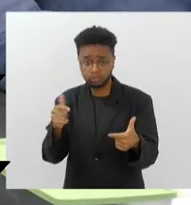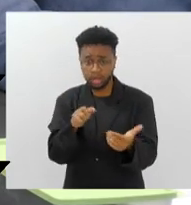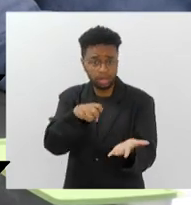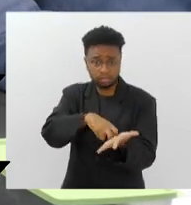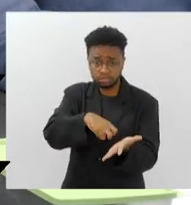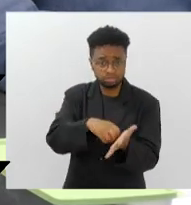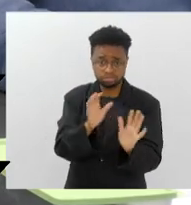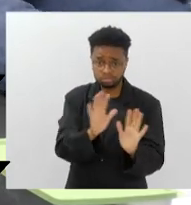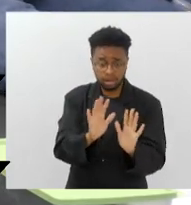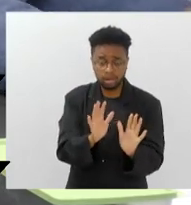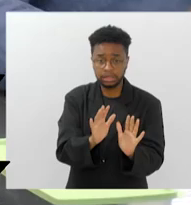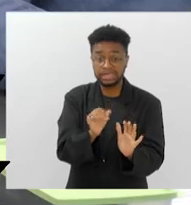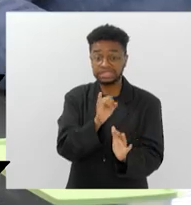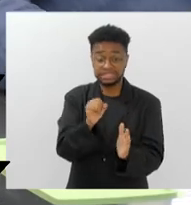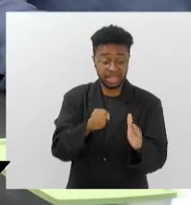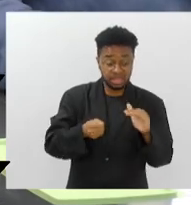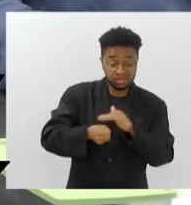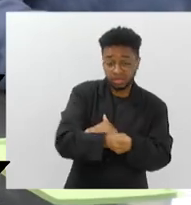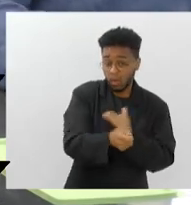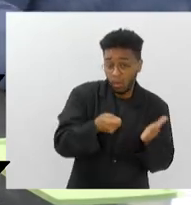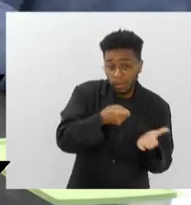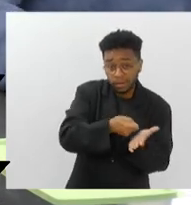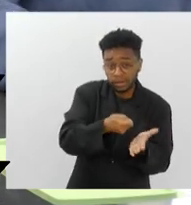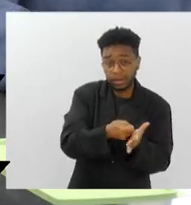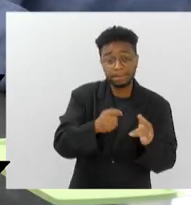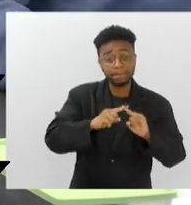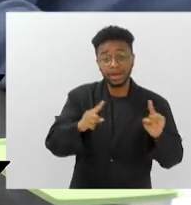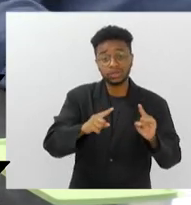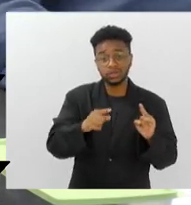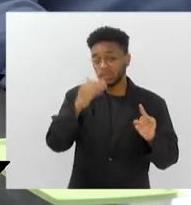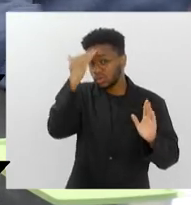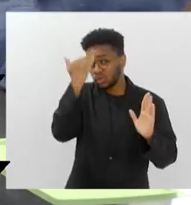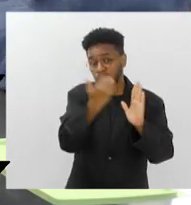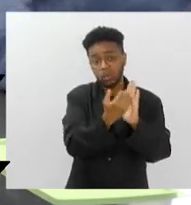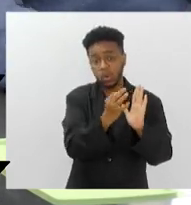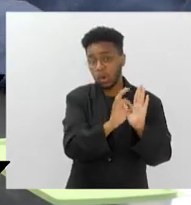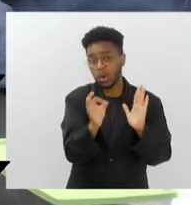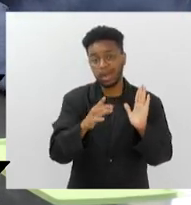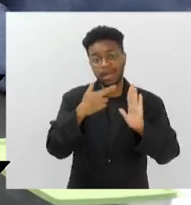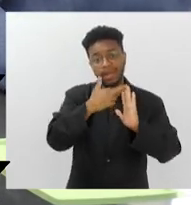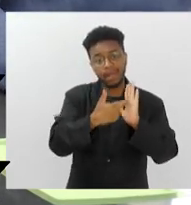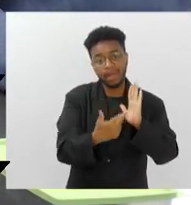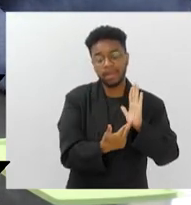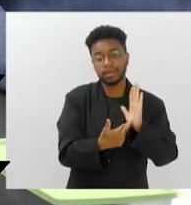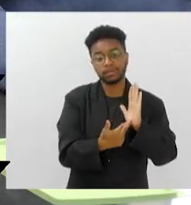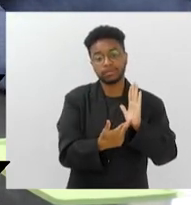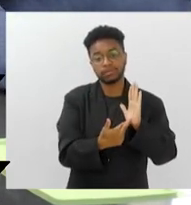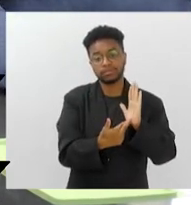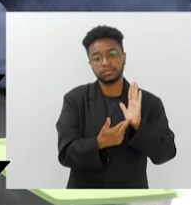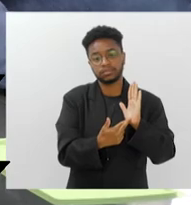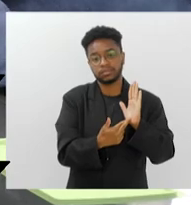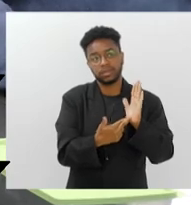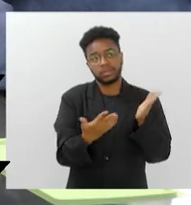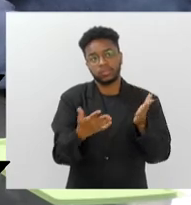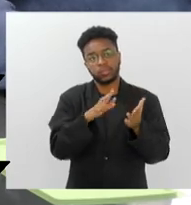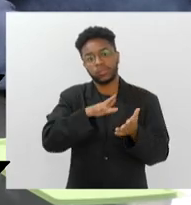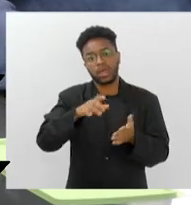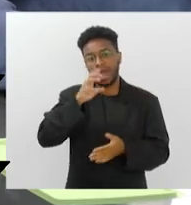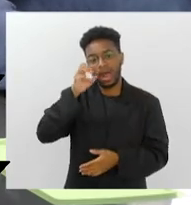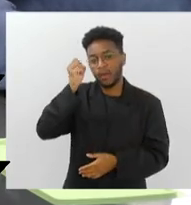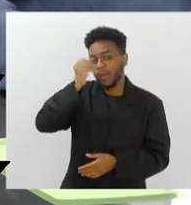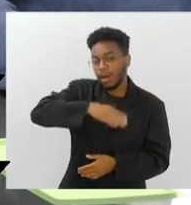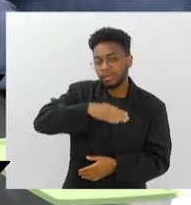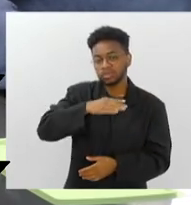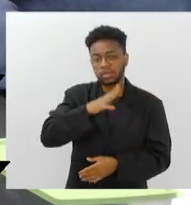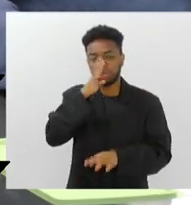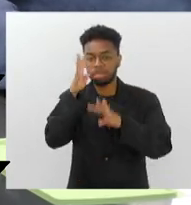compulsória ou involuntária sem cumprir uma série de exigências que garantem que não seja um absurdo uma Vingança um